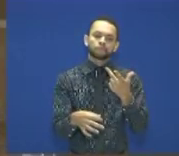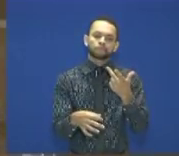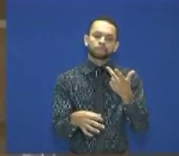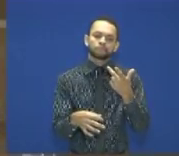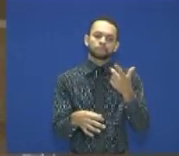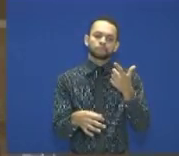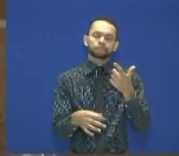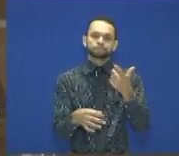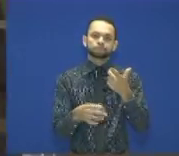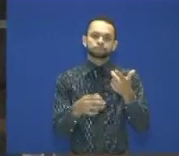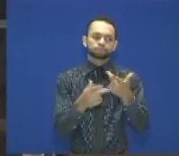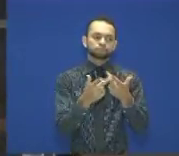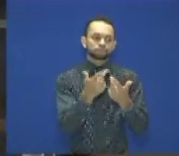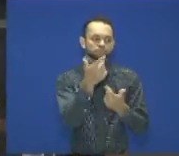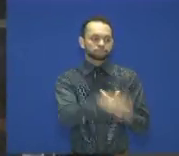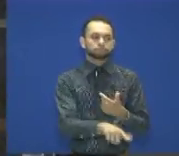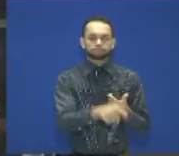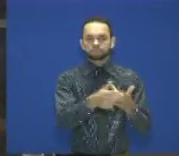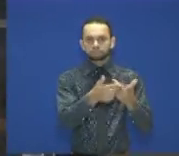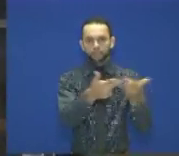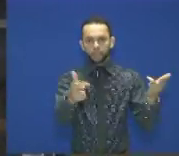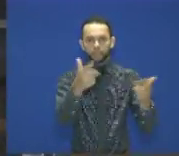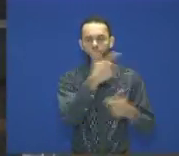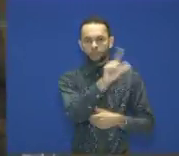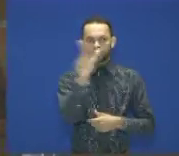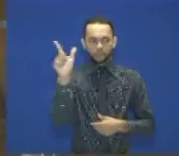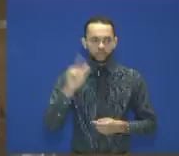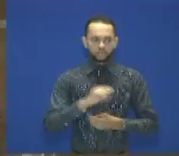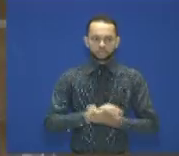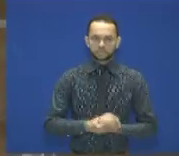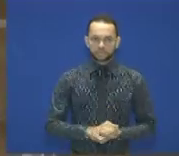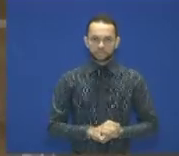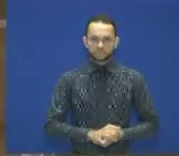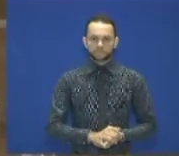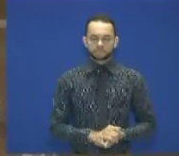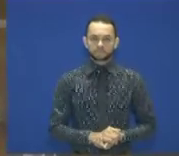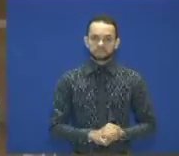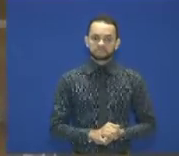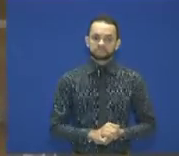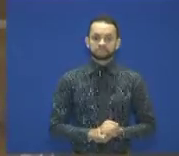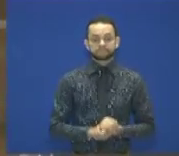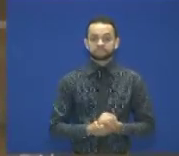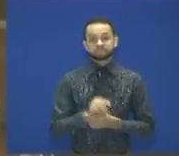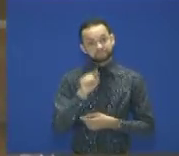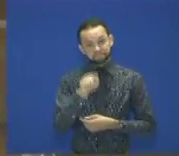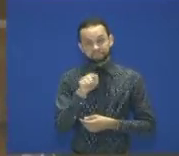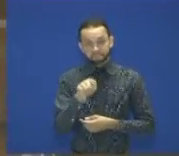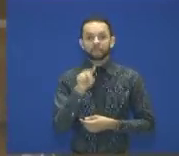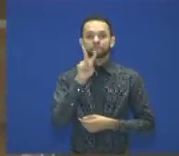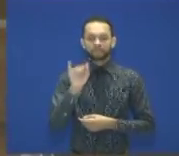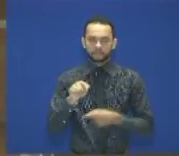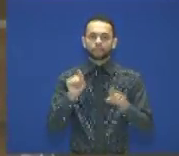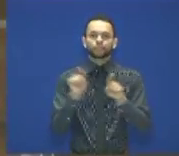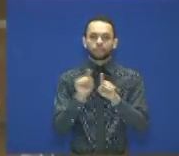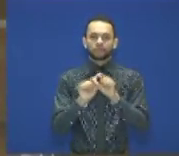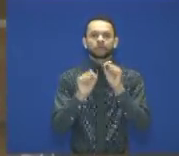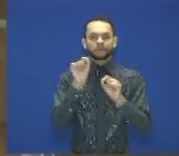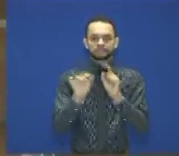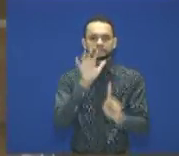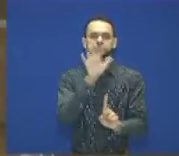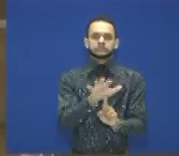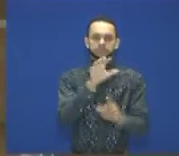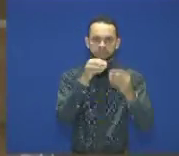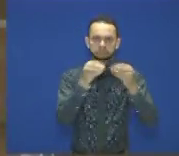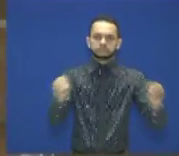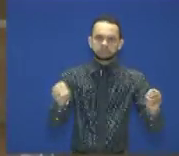Saber, e que, sem dúvida, vai impactar negativamente os cursos de licenciatura e, consequentemente,